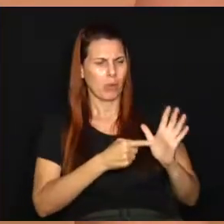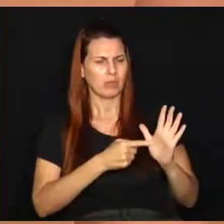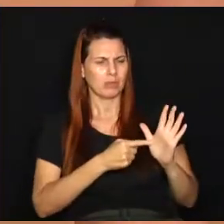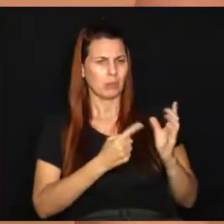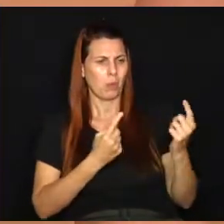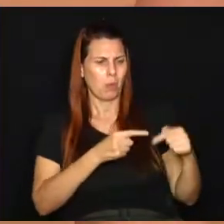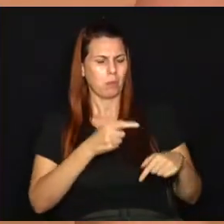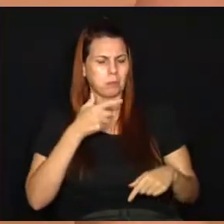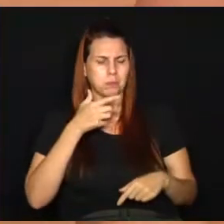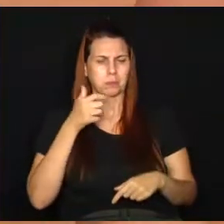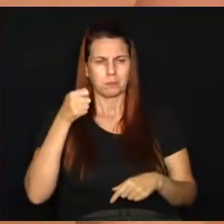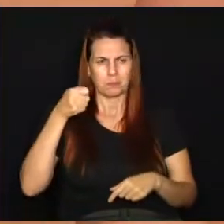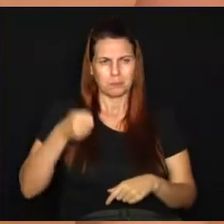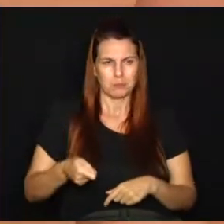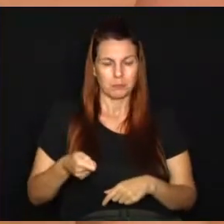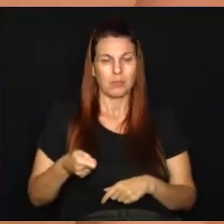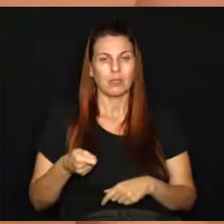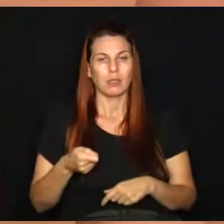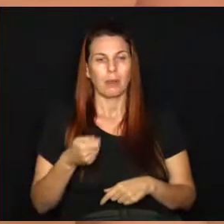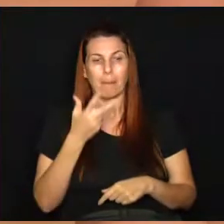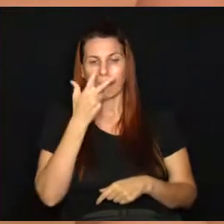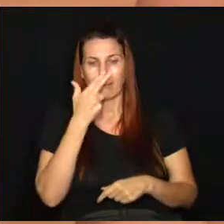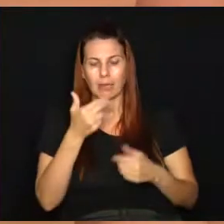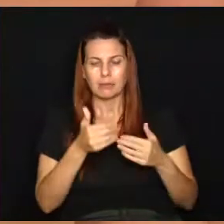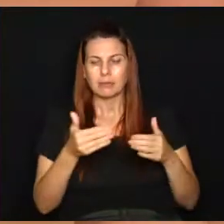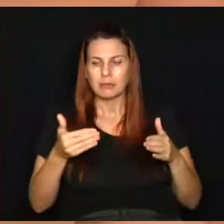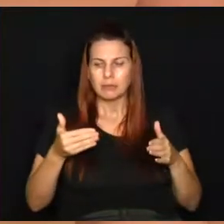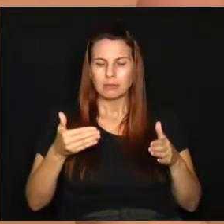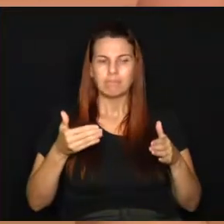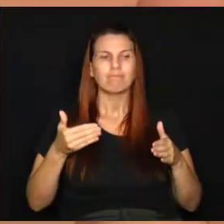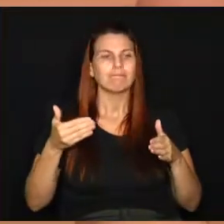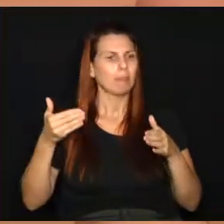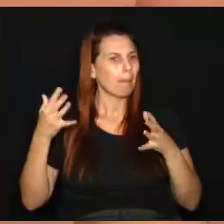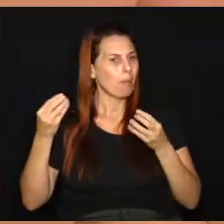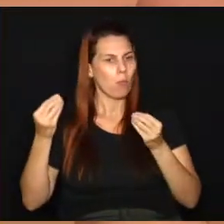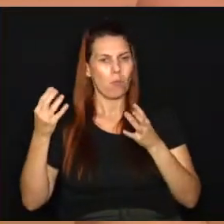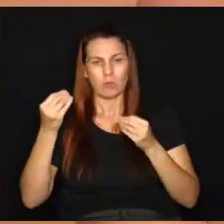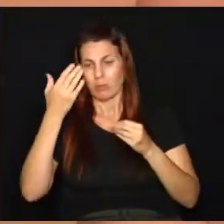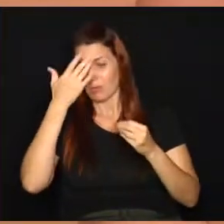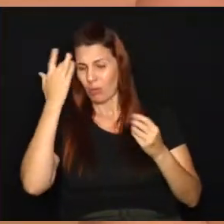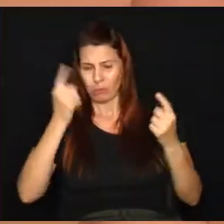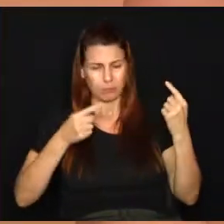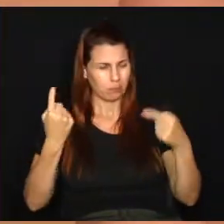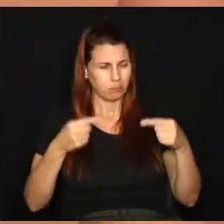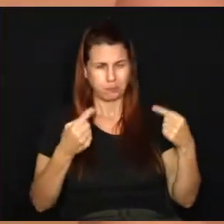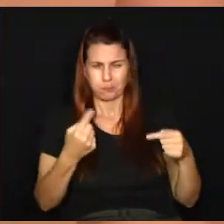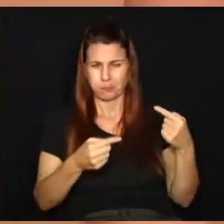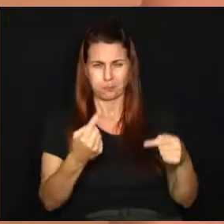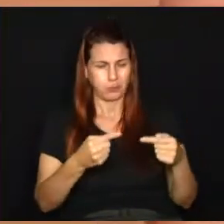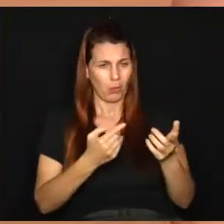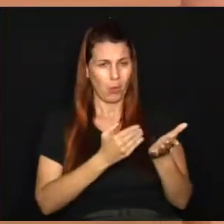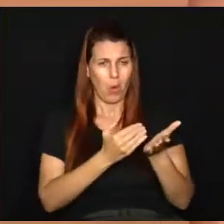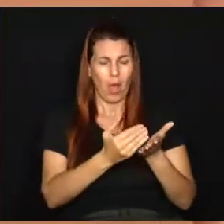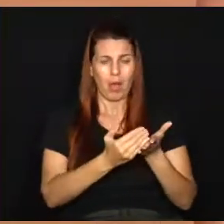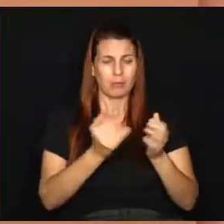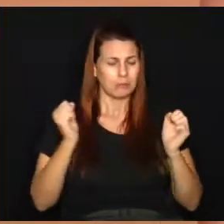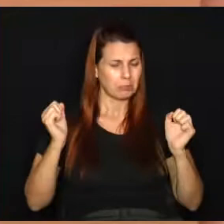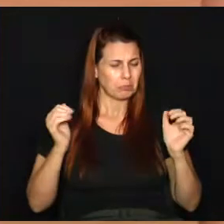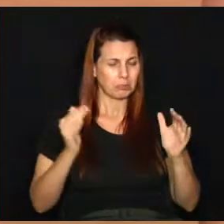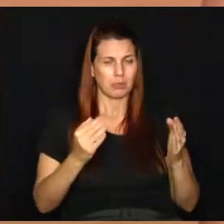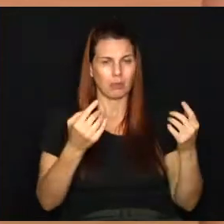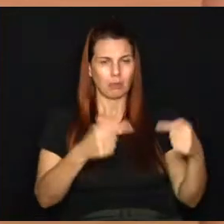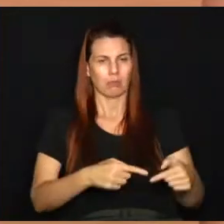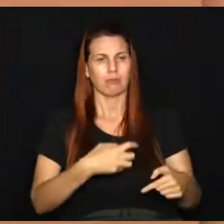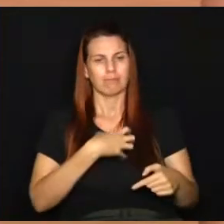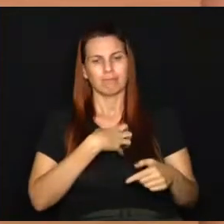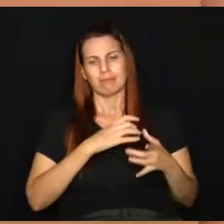abre uma porta que por onde passa um boi passa uma boiada, né? Quer dizer, ele abre um precedente para que todas as pessoas se